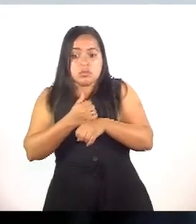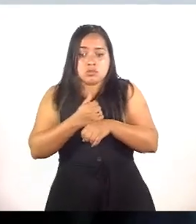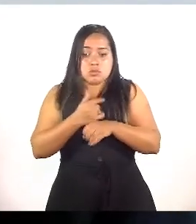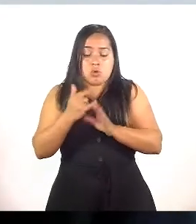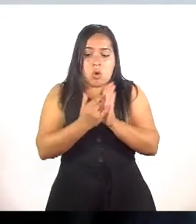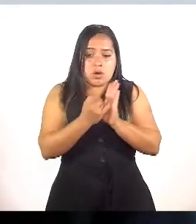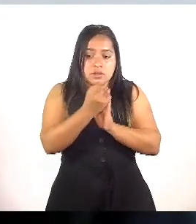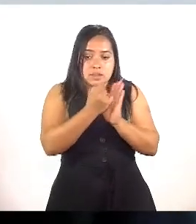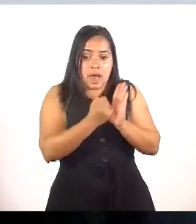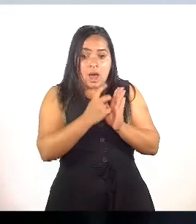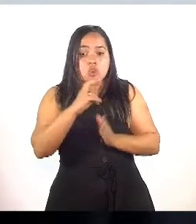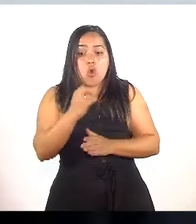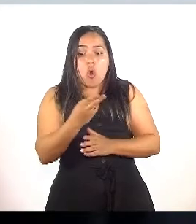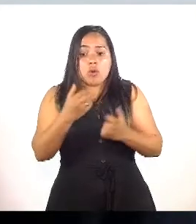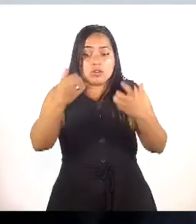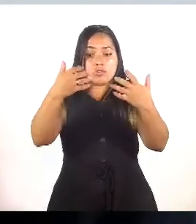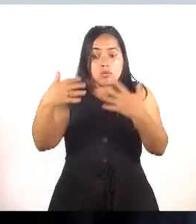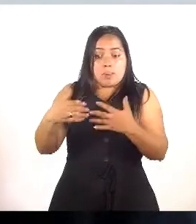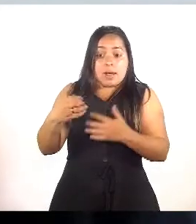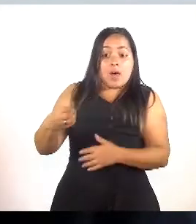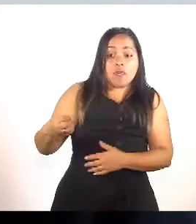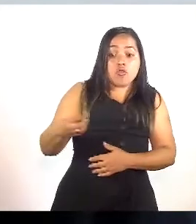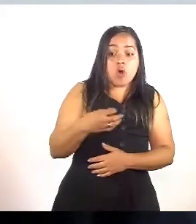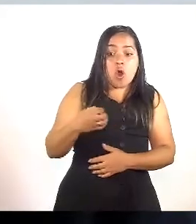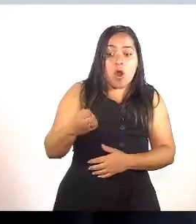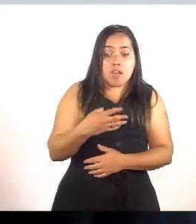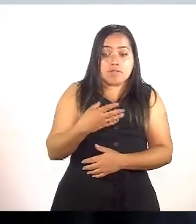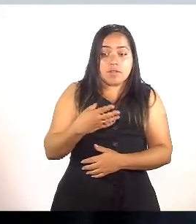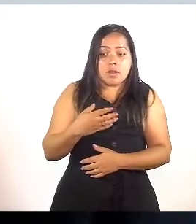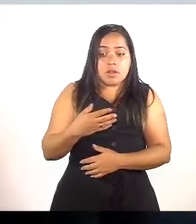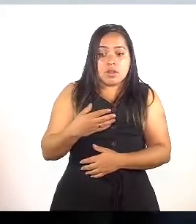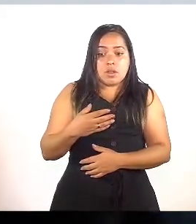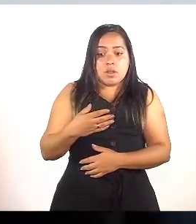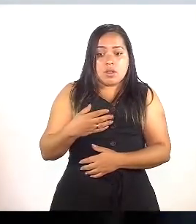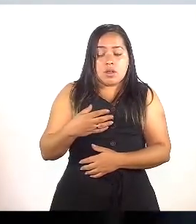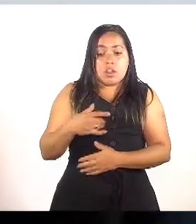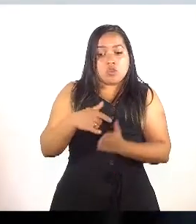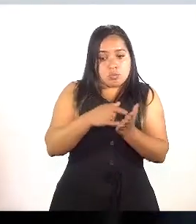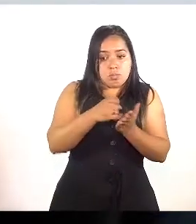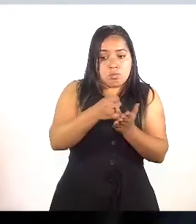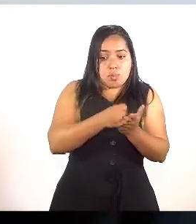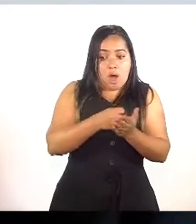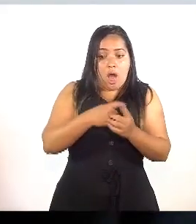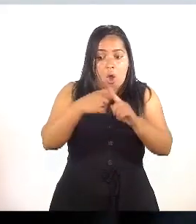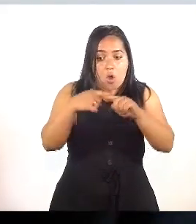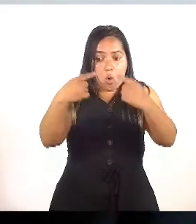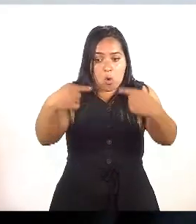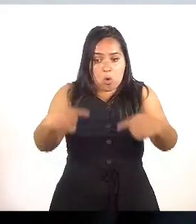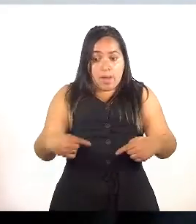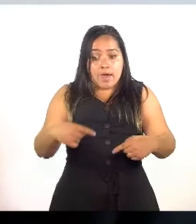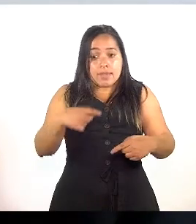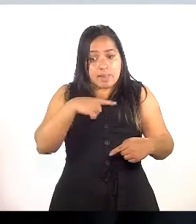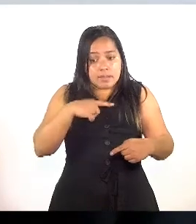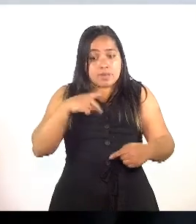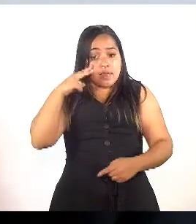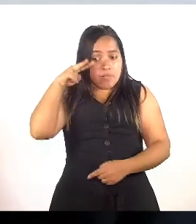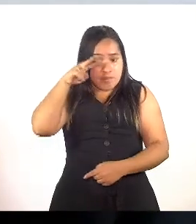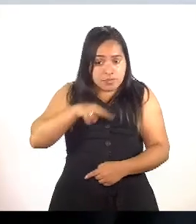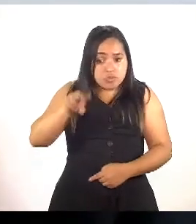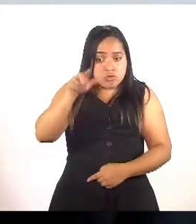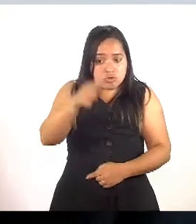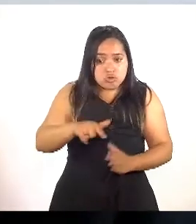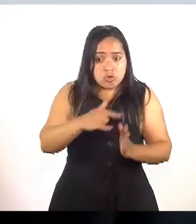poder concedente, de colocar uma nova licitação na rua, tem que ser revisto os modelos. É uma área extremamente delicada,